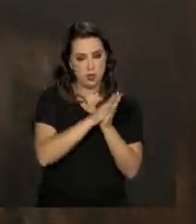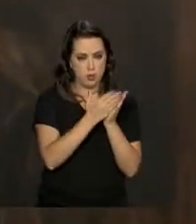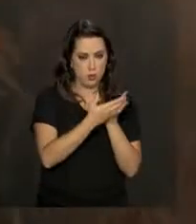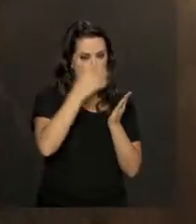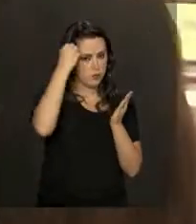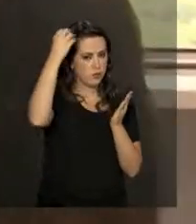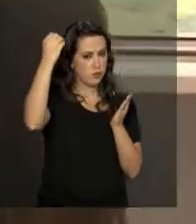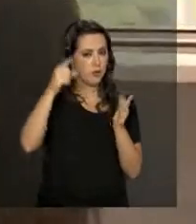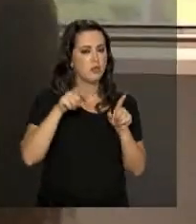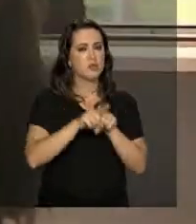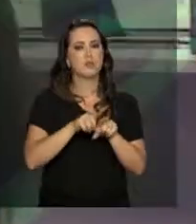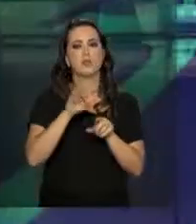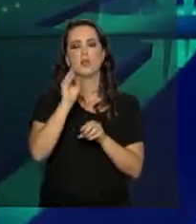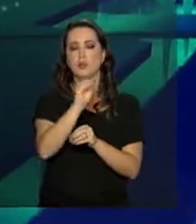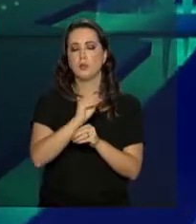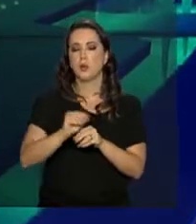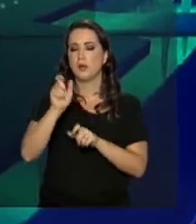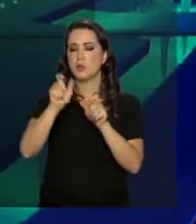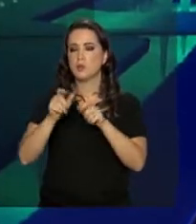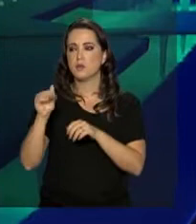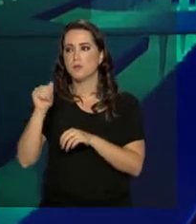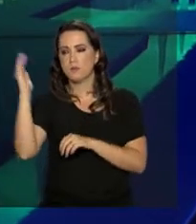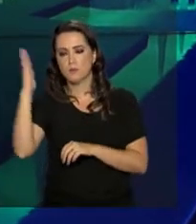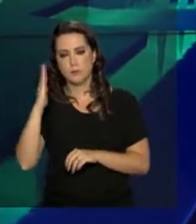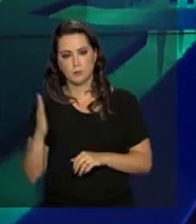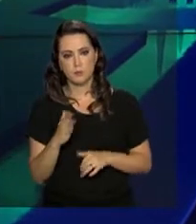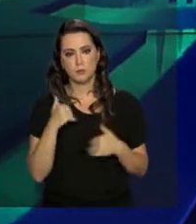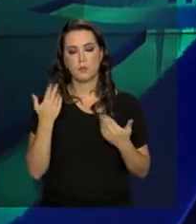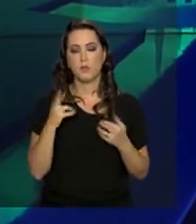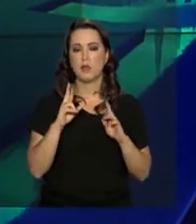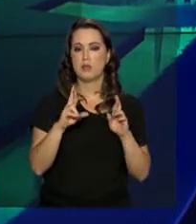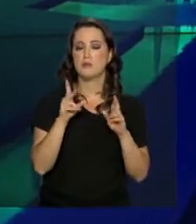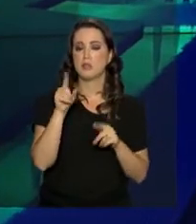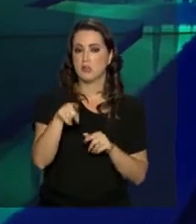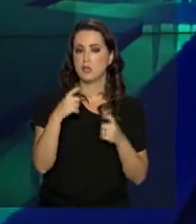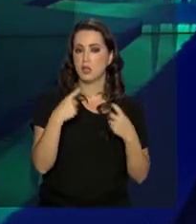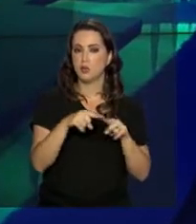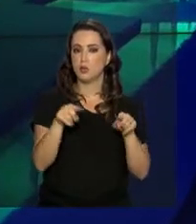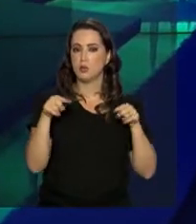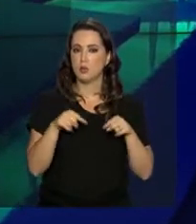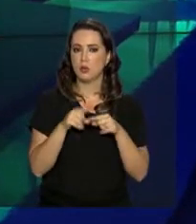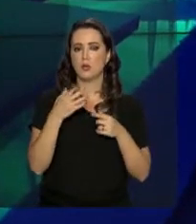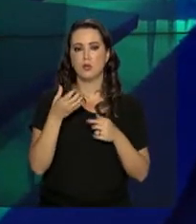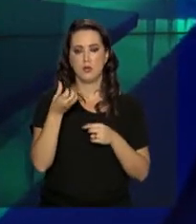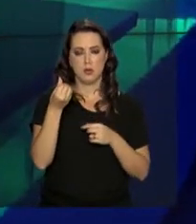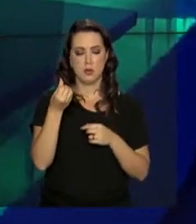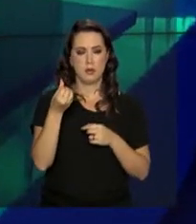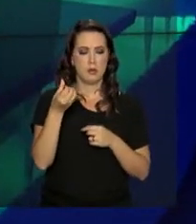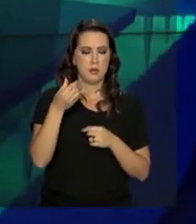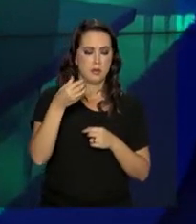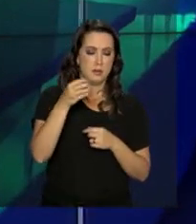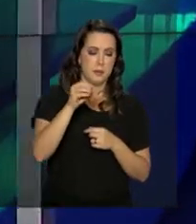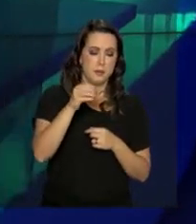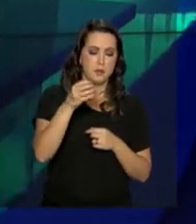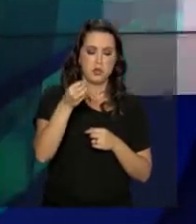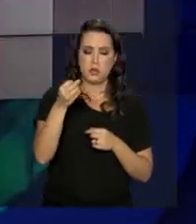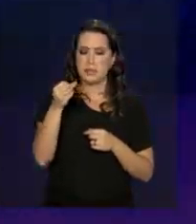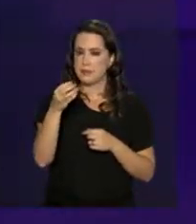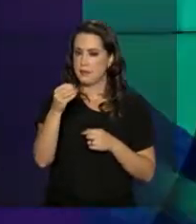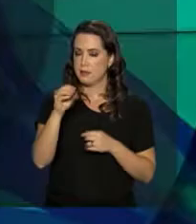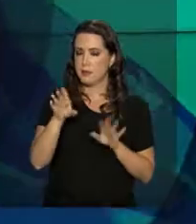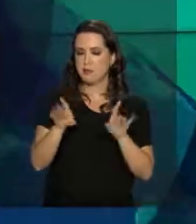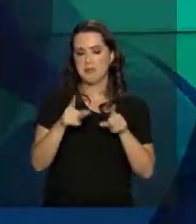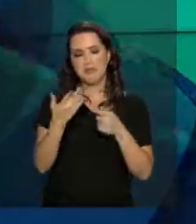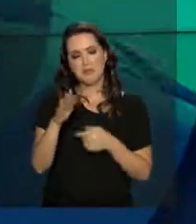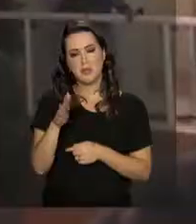de atendimento aos estrangeiros. A expectativa é de que a nova delegacia atenda entre 600 e 700 pessoas por